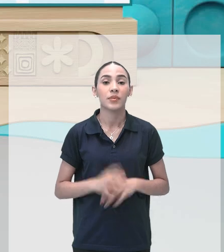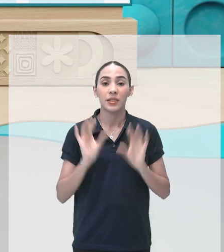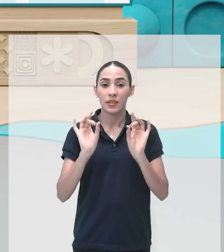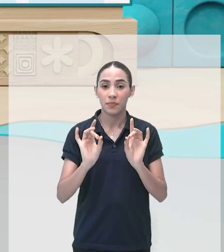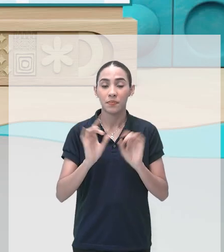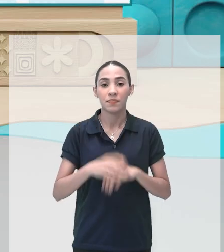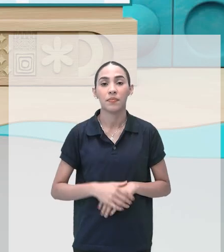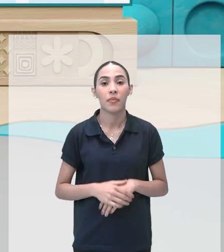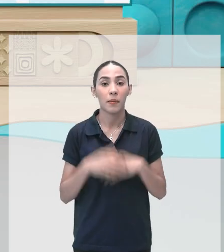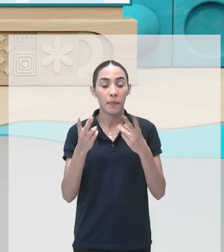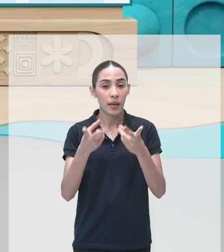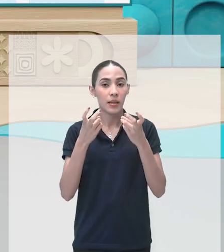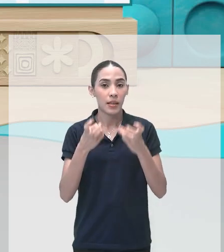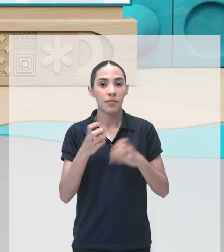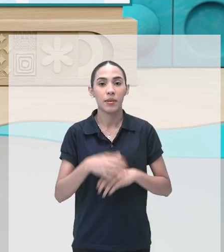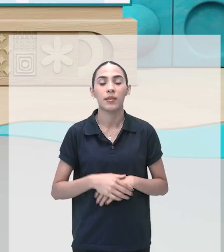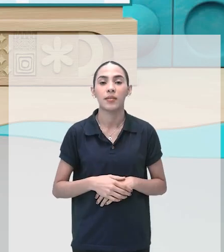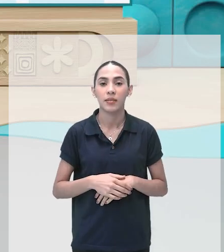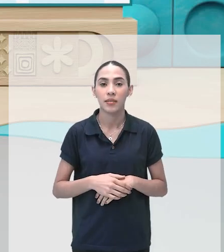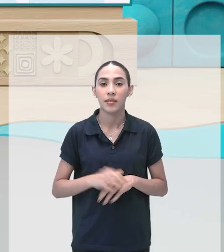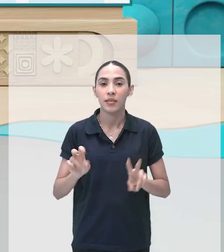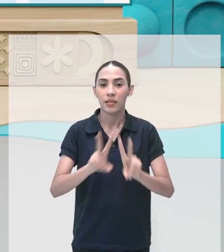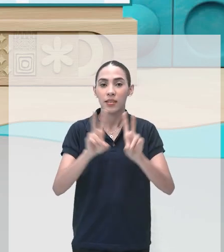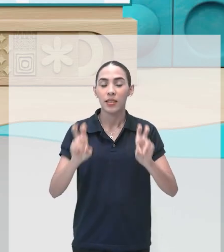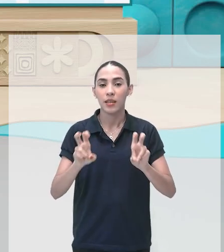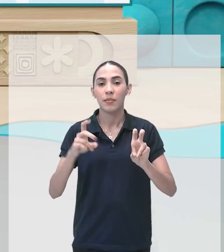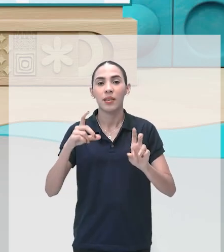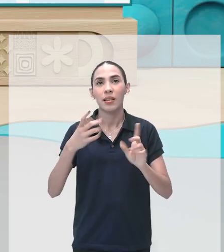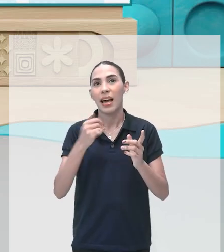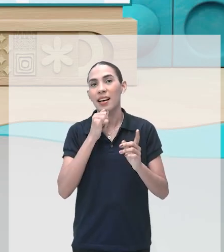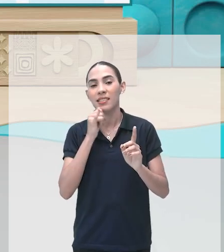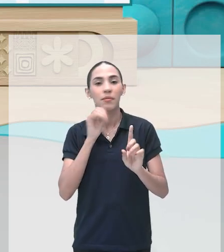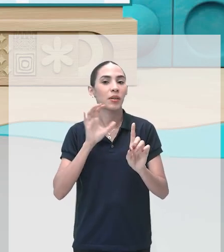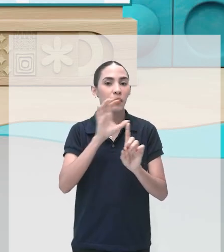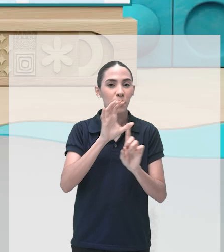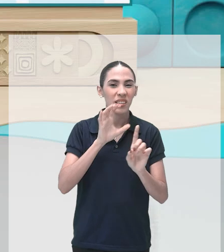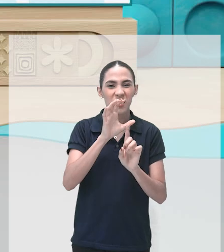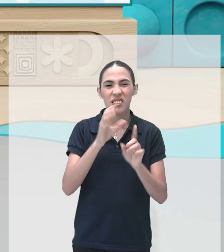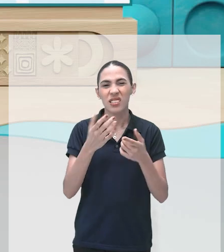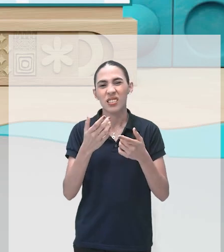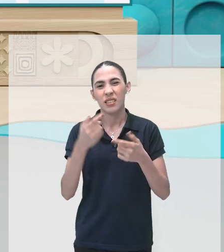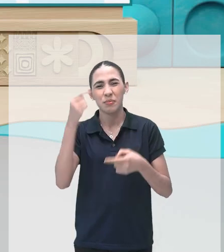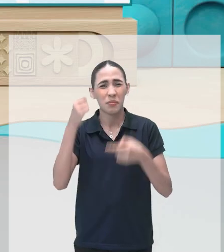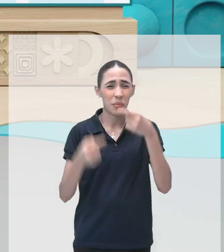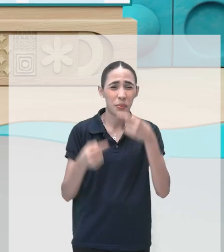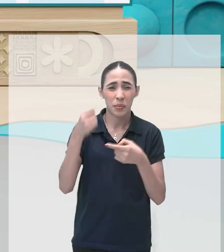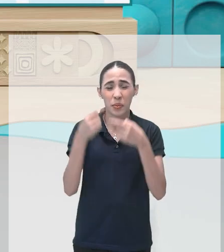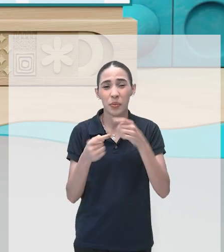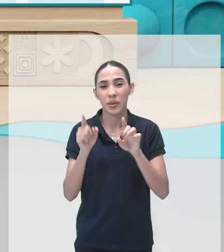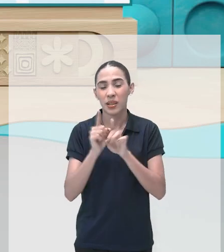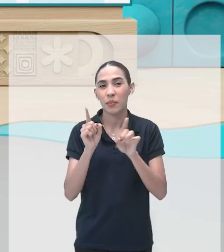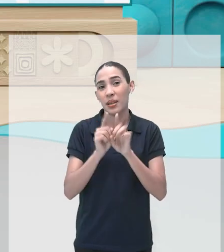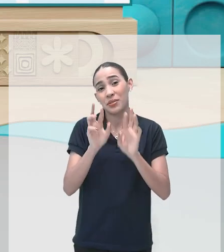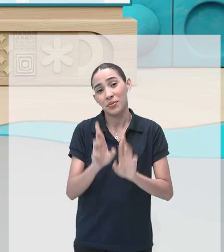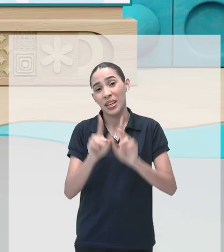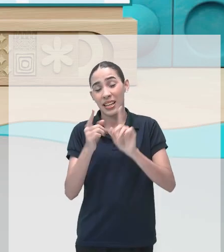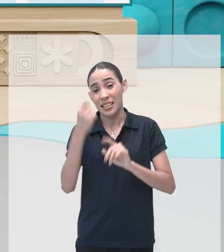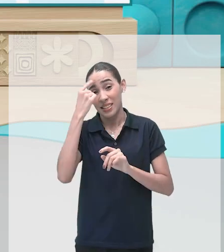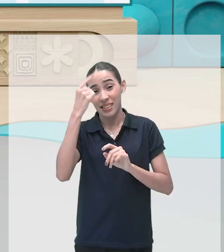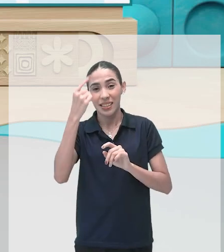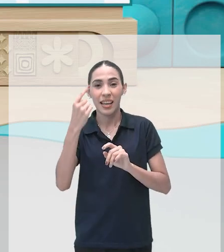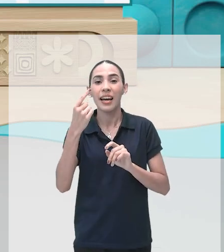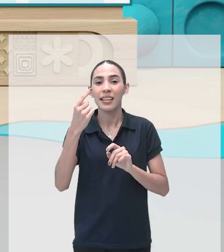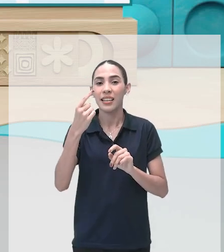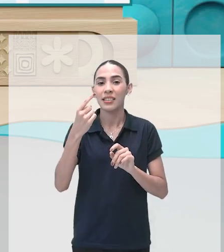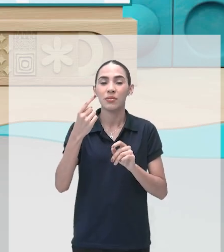certo? Perceba que quando a gente tem um tema que gera muita polêmica, tem questões que são controversas